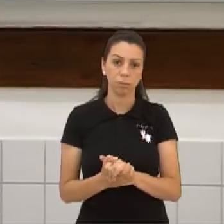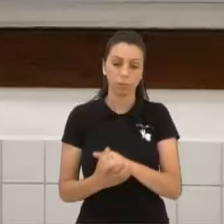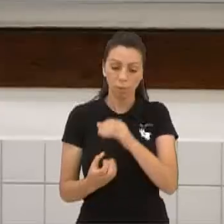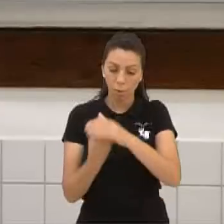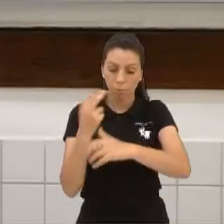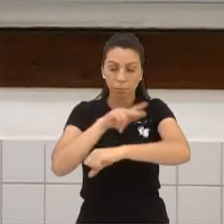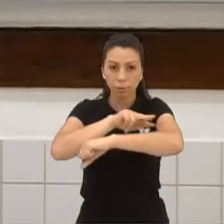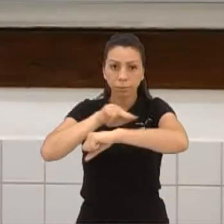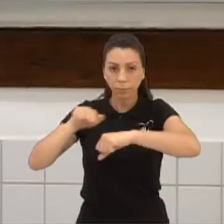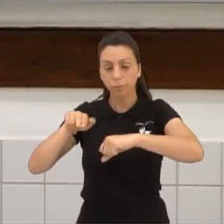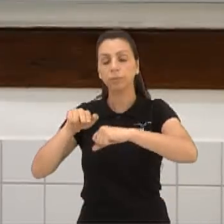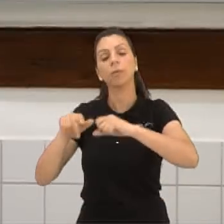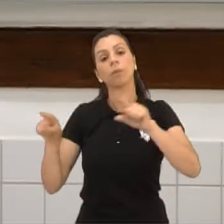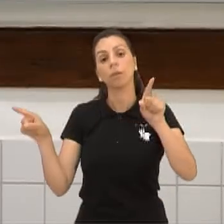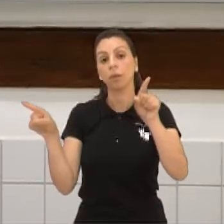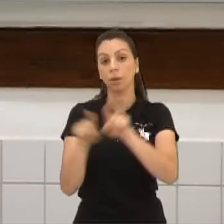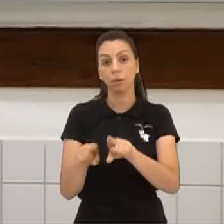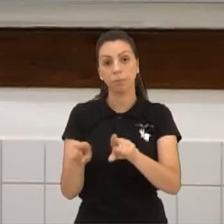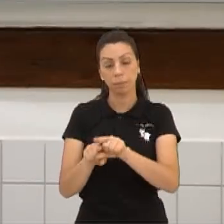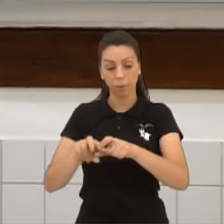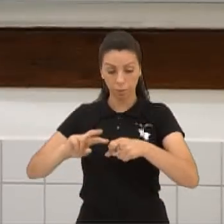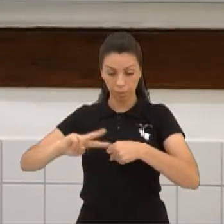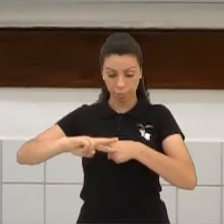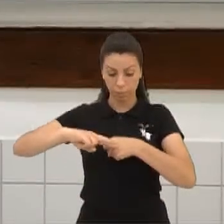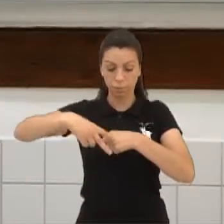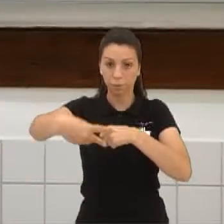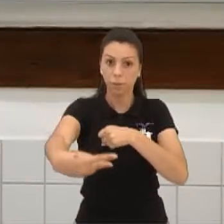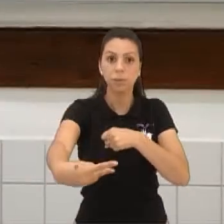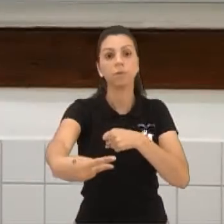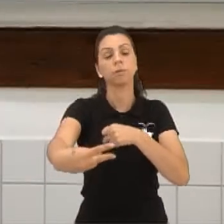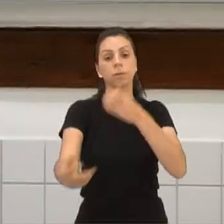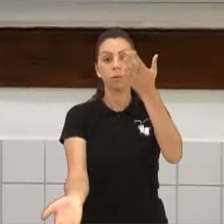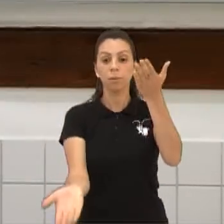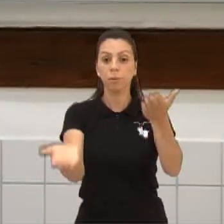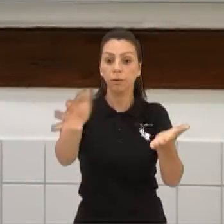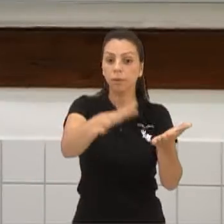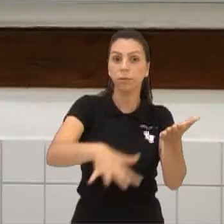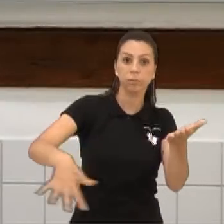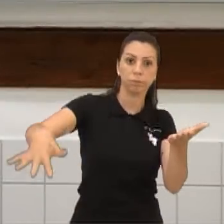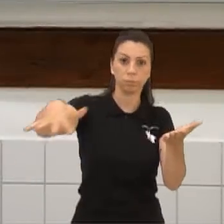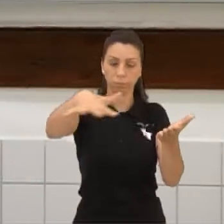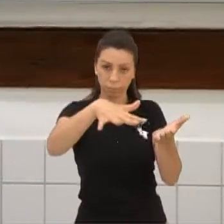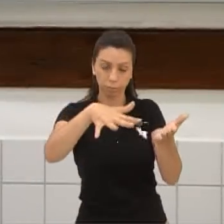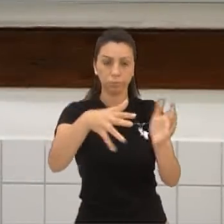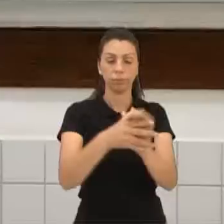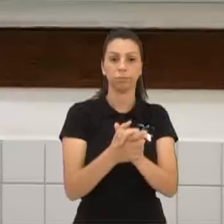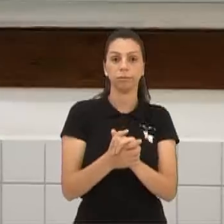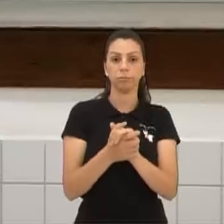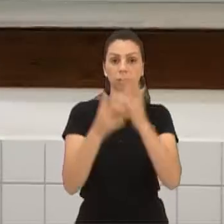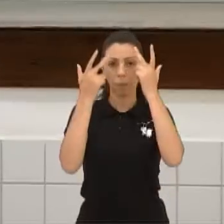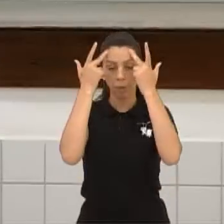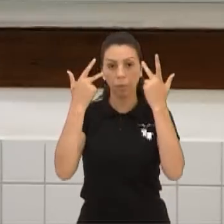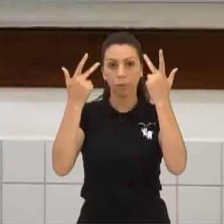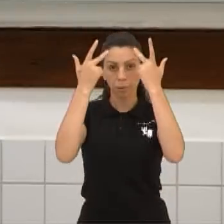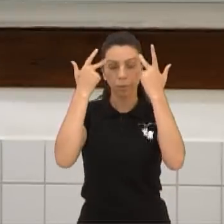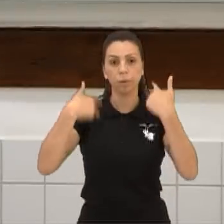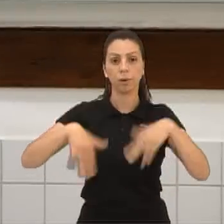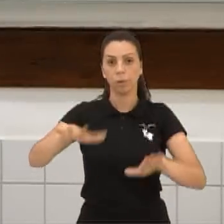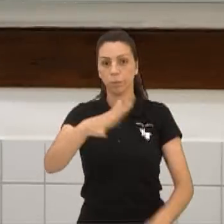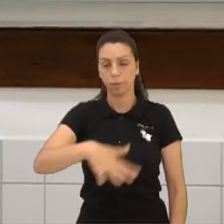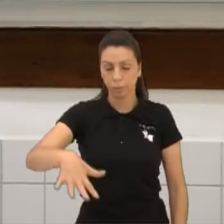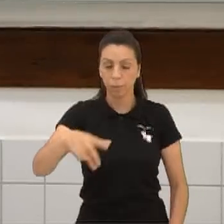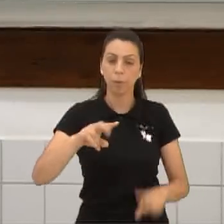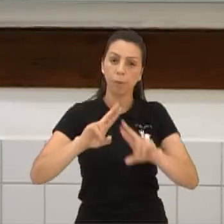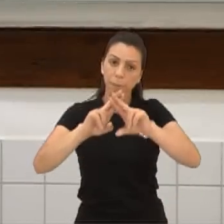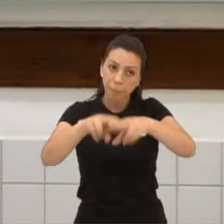biodiversidade também deverá comprometer o equilíbrio desse ambiente. Por isso, a biodiversidade é tão